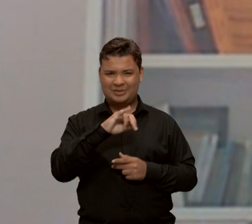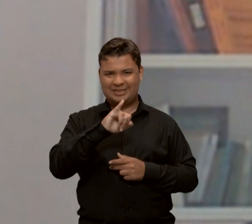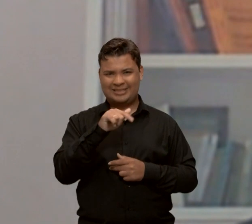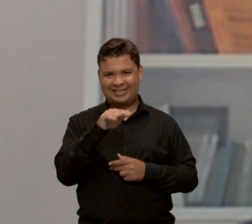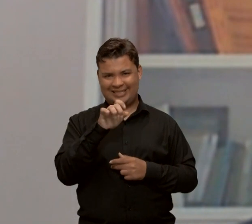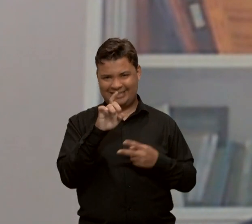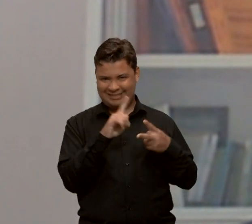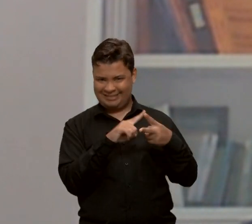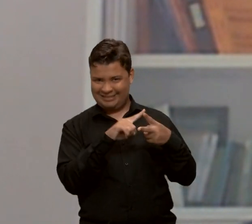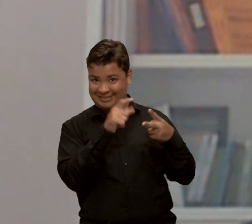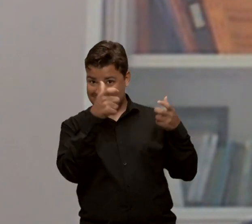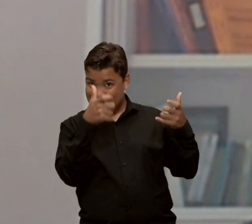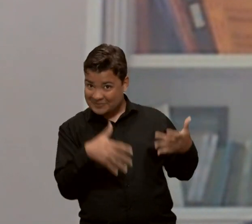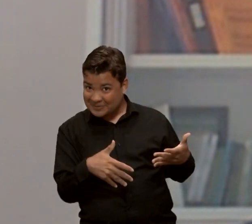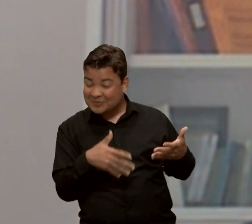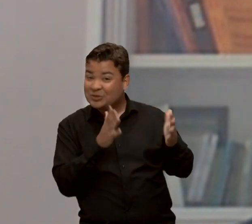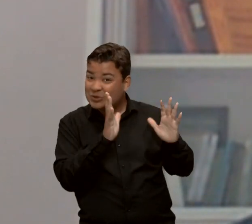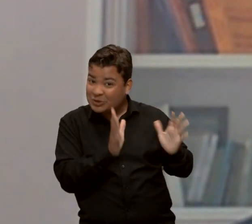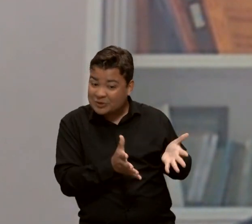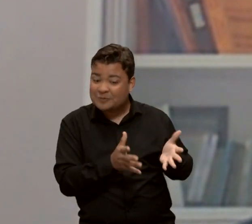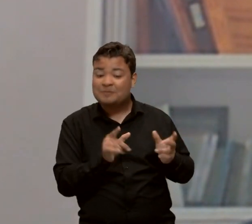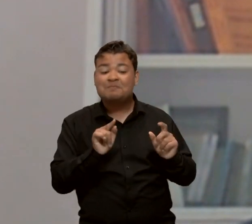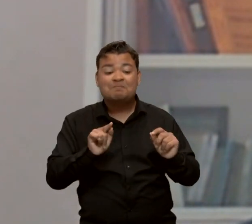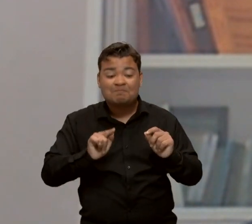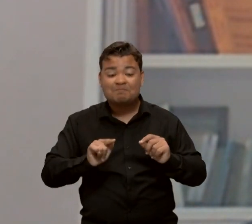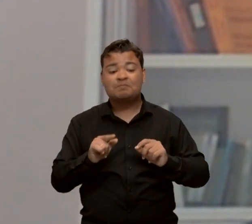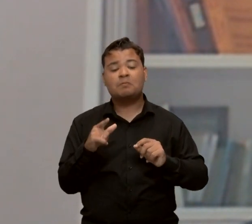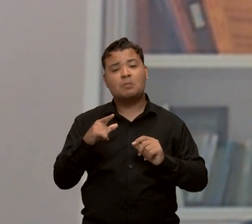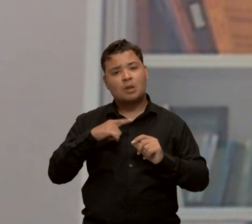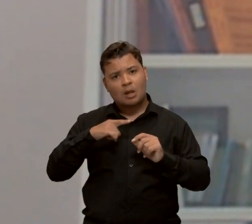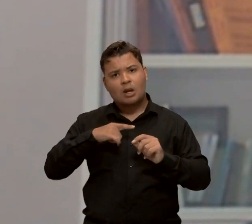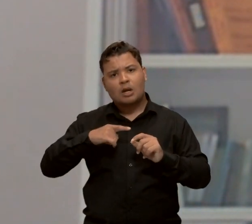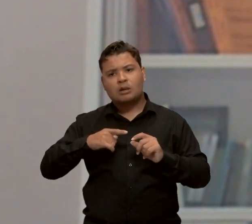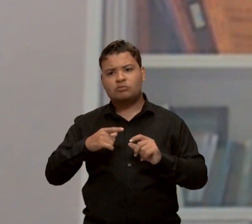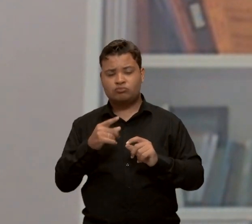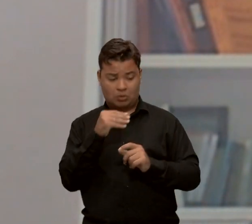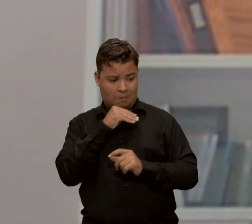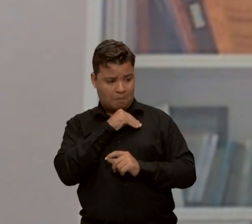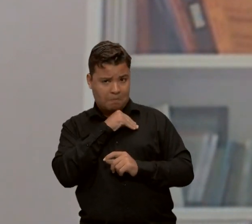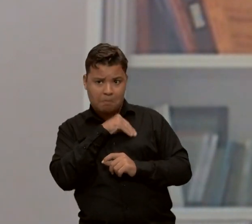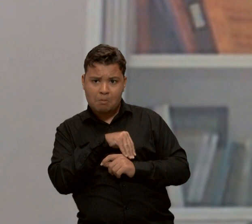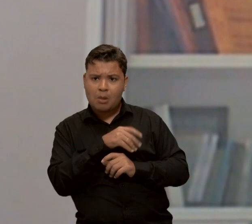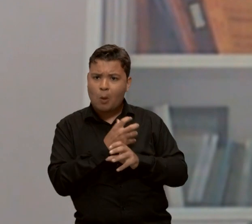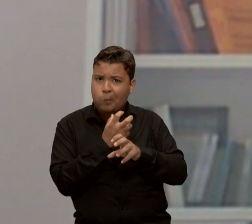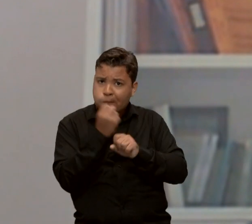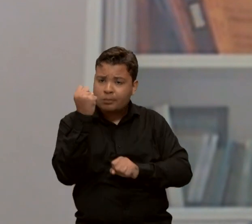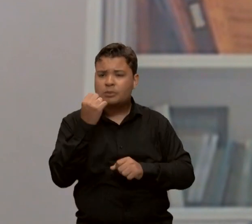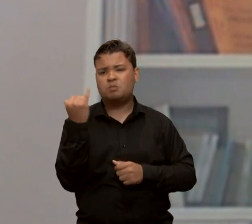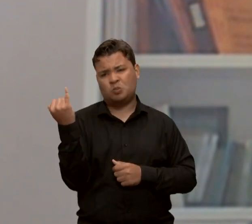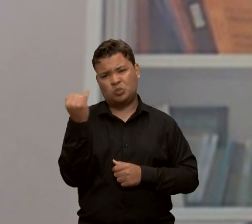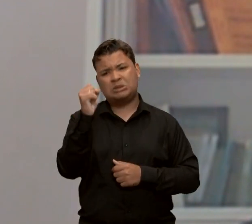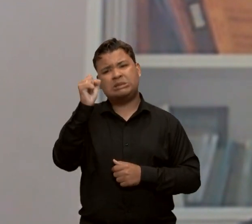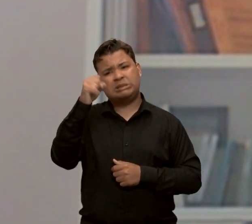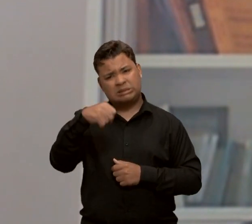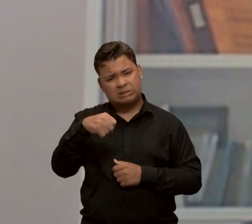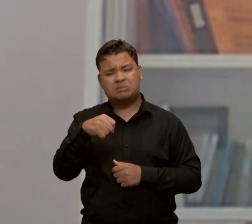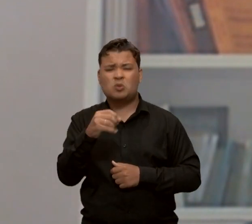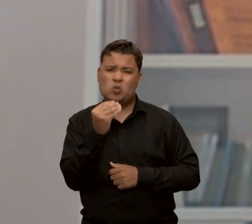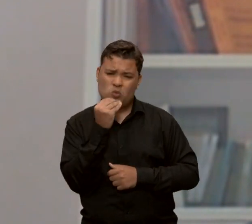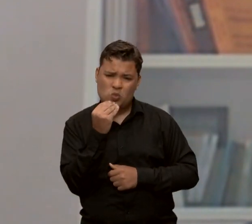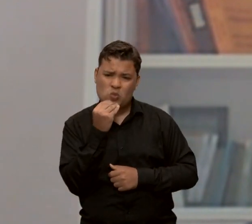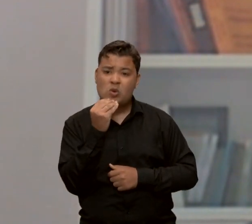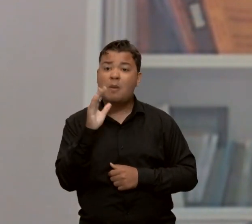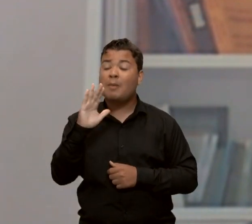colocou, cuja geração de renda é importante sim, mas ela está subordinada a um